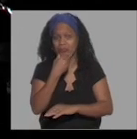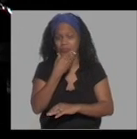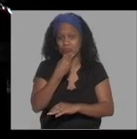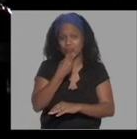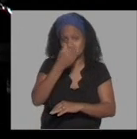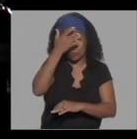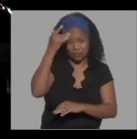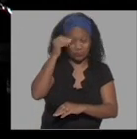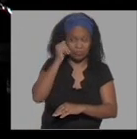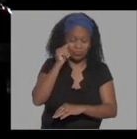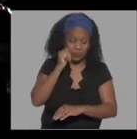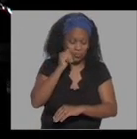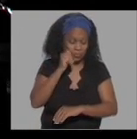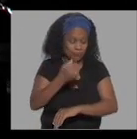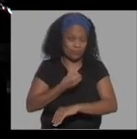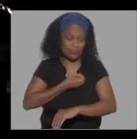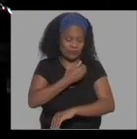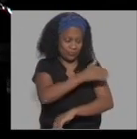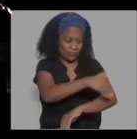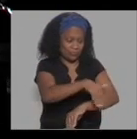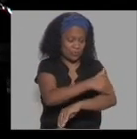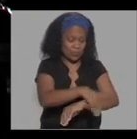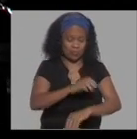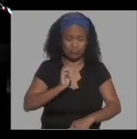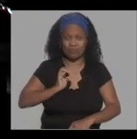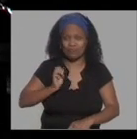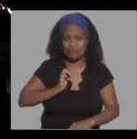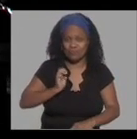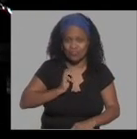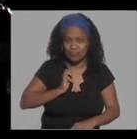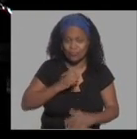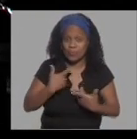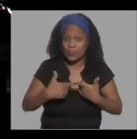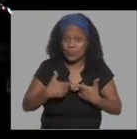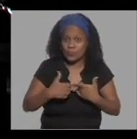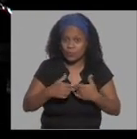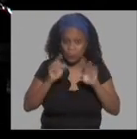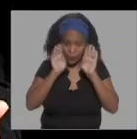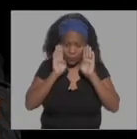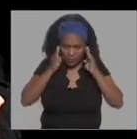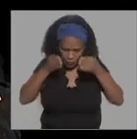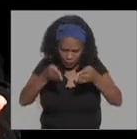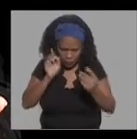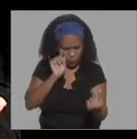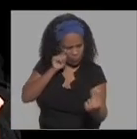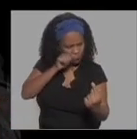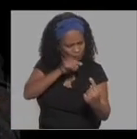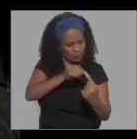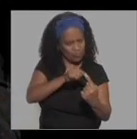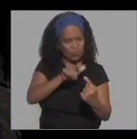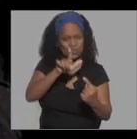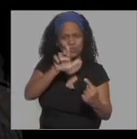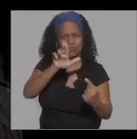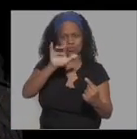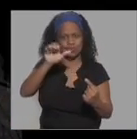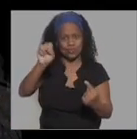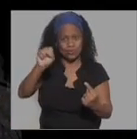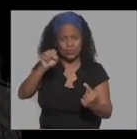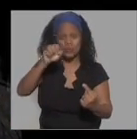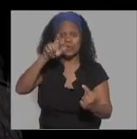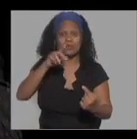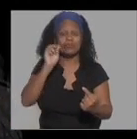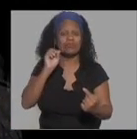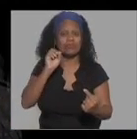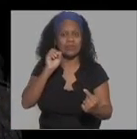abandonado os homossexuais porque inclusive a linha de pensamento do luiz gama era uma linha